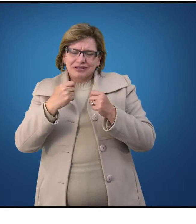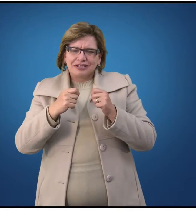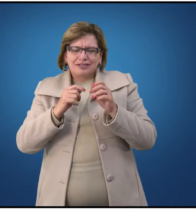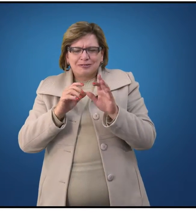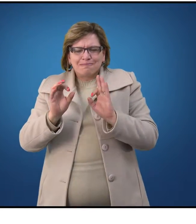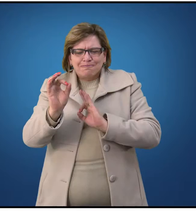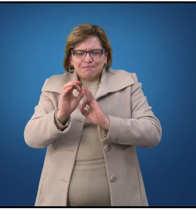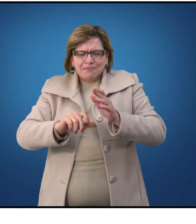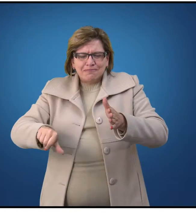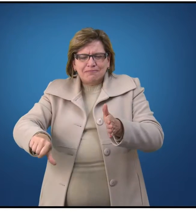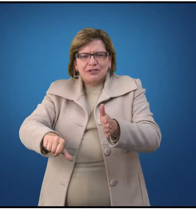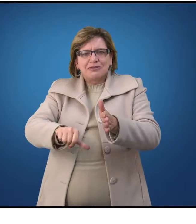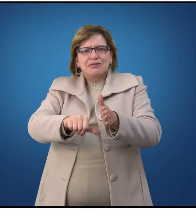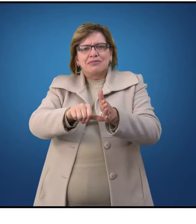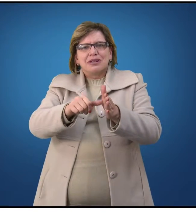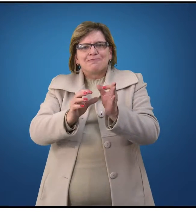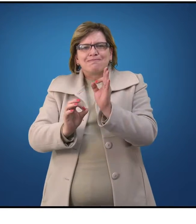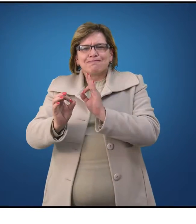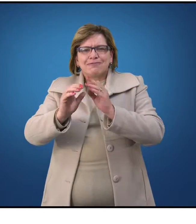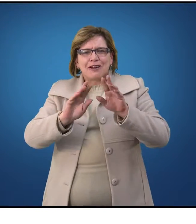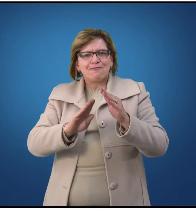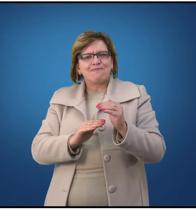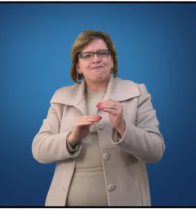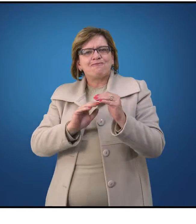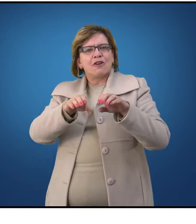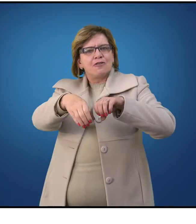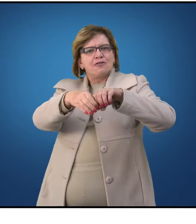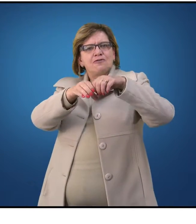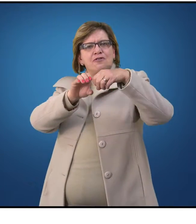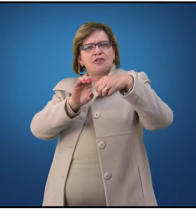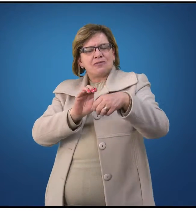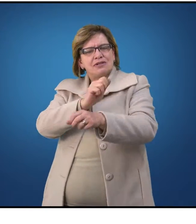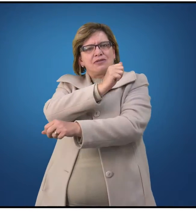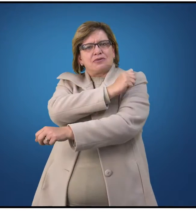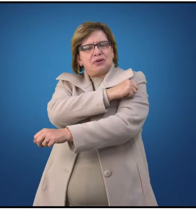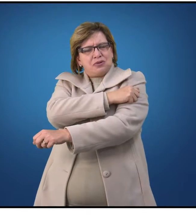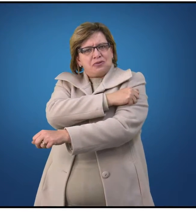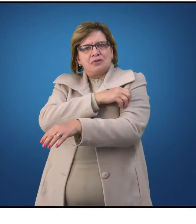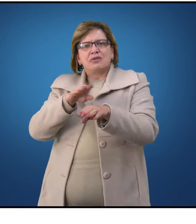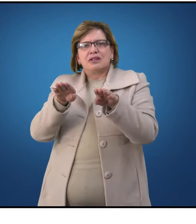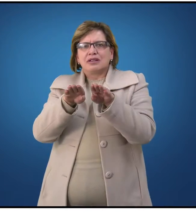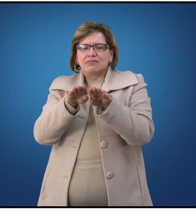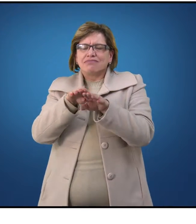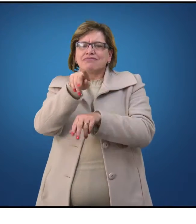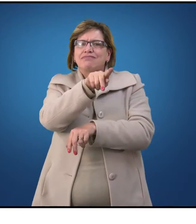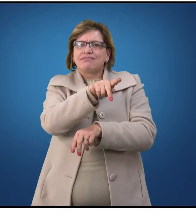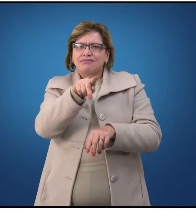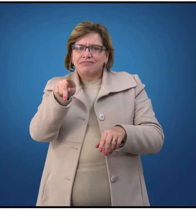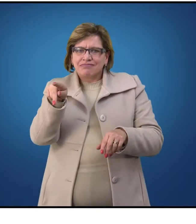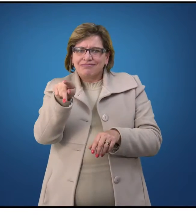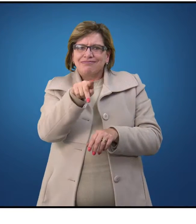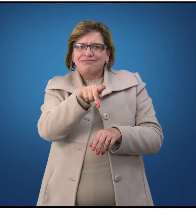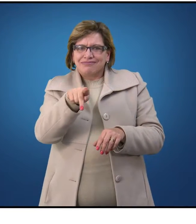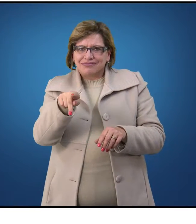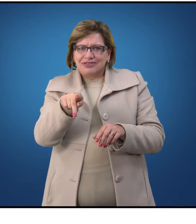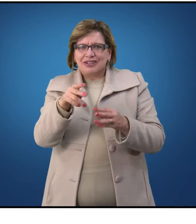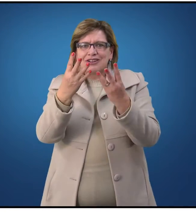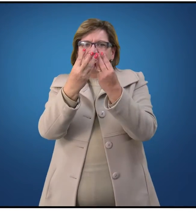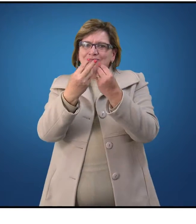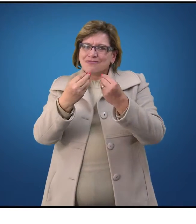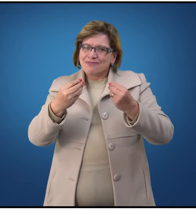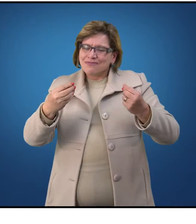tanto do aluno quanto do professor, e que essa qualidade da construção mesmo de todo esse